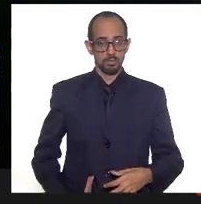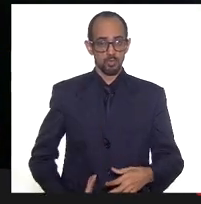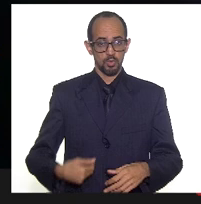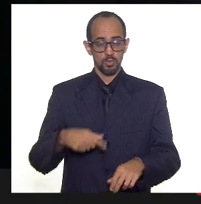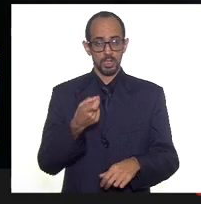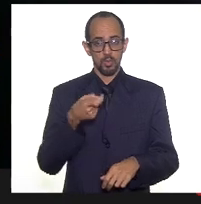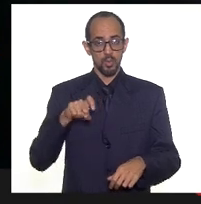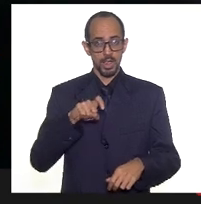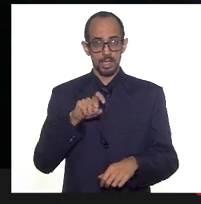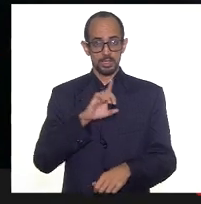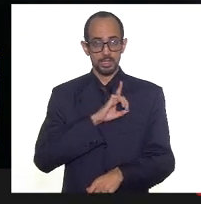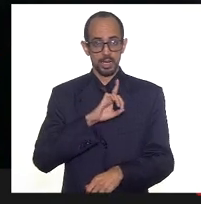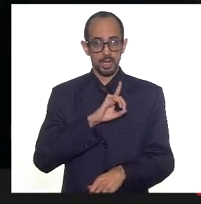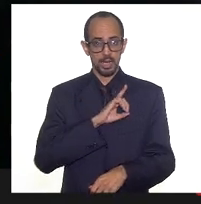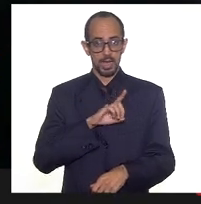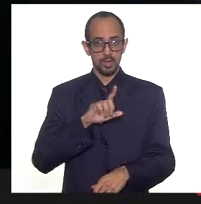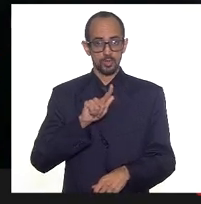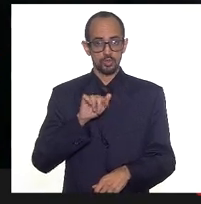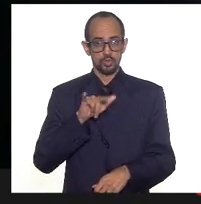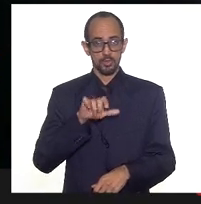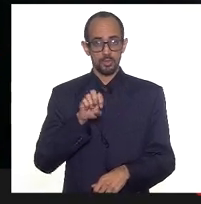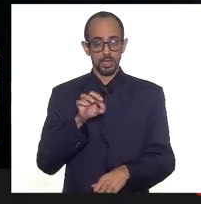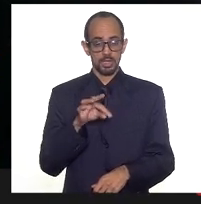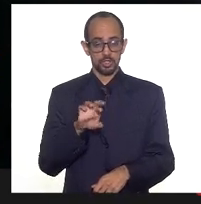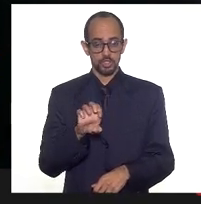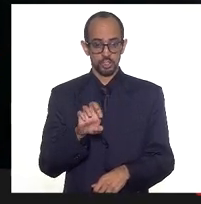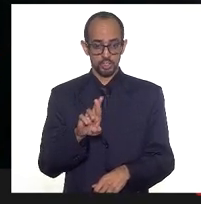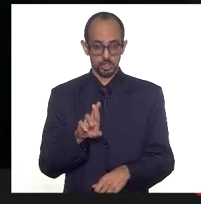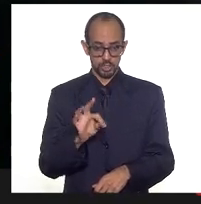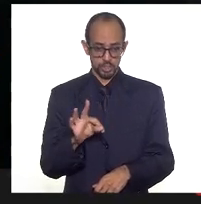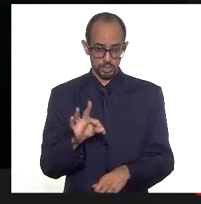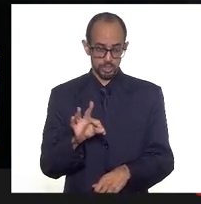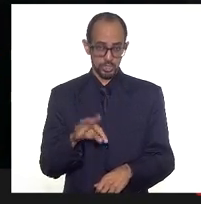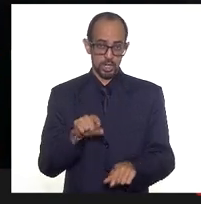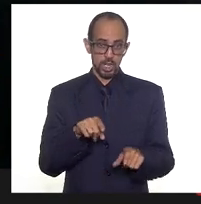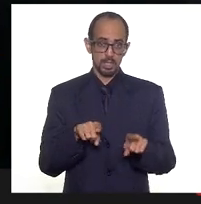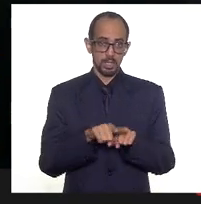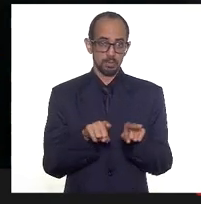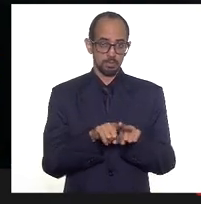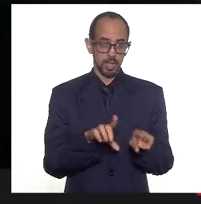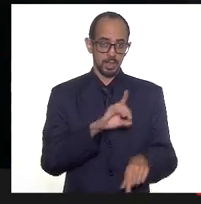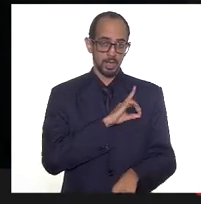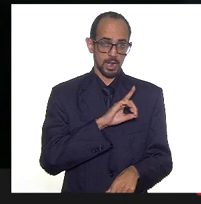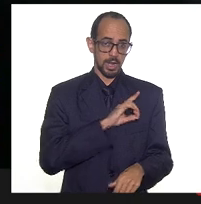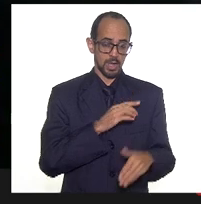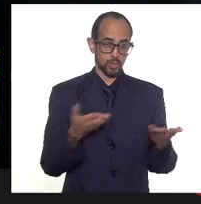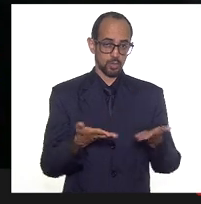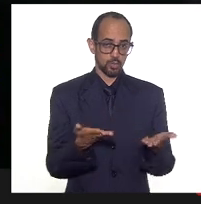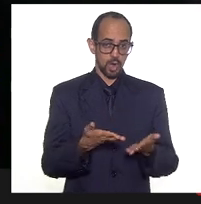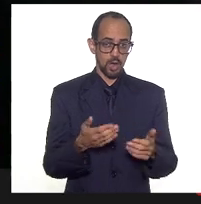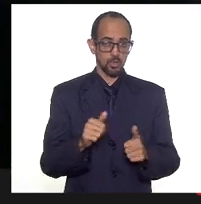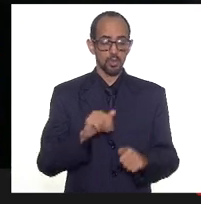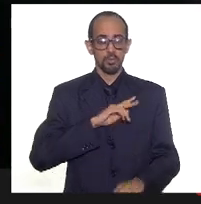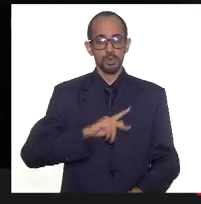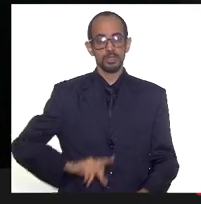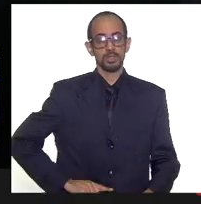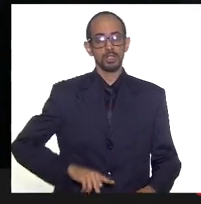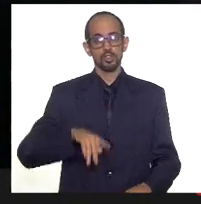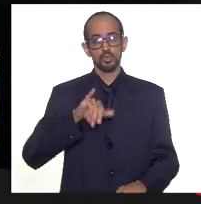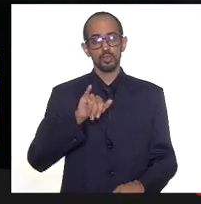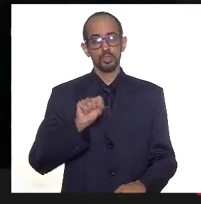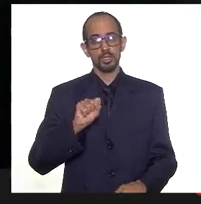Gilbert, que foi o primeiro titular, a atual titular, doutora Márcia Noeri, e a presidente do ISP, que tem